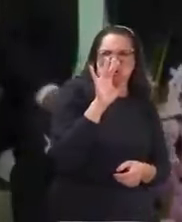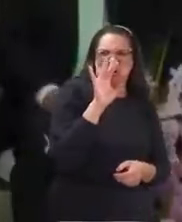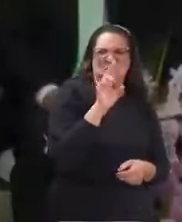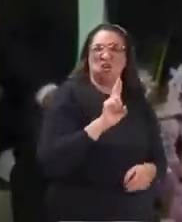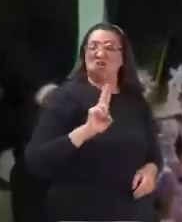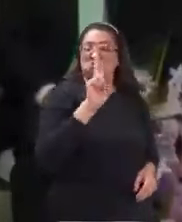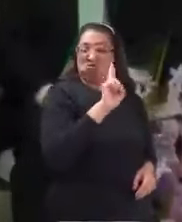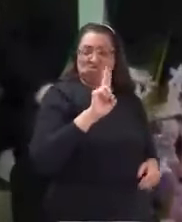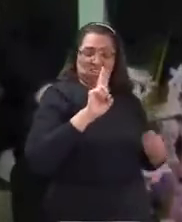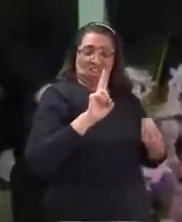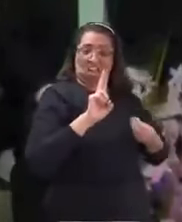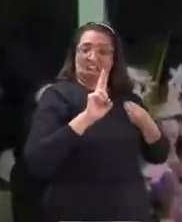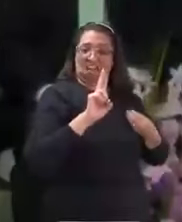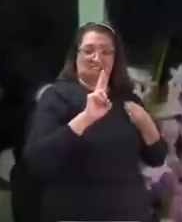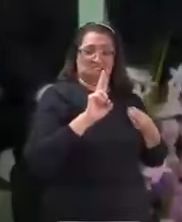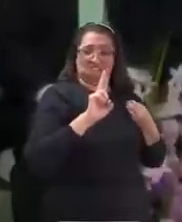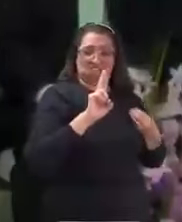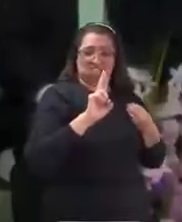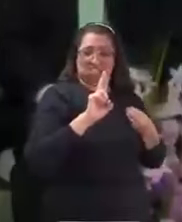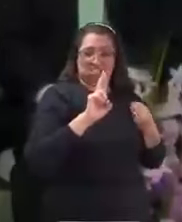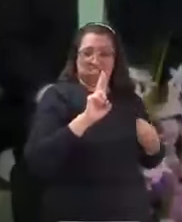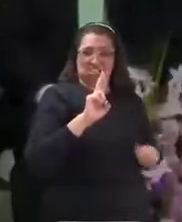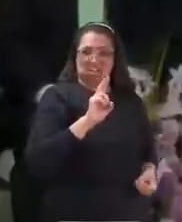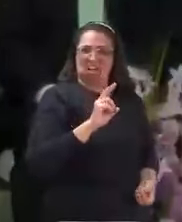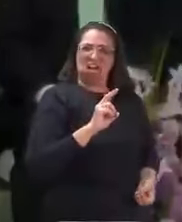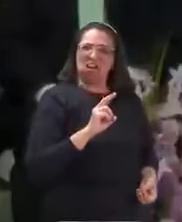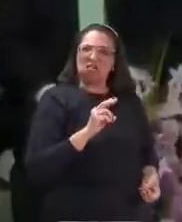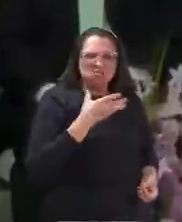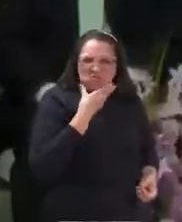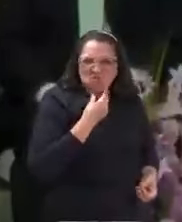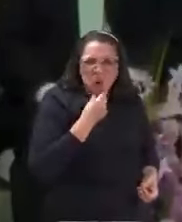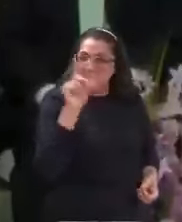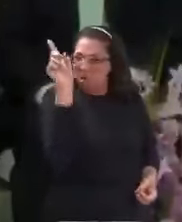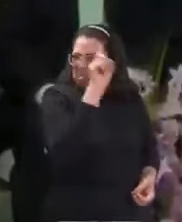mas que no projeto a mulher já tava dentro